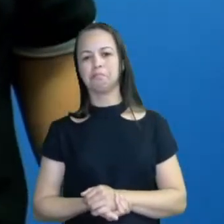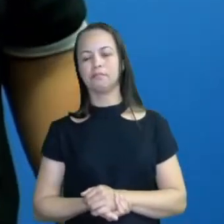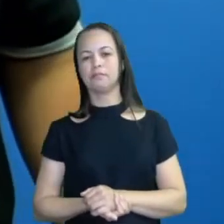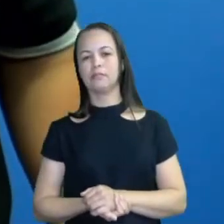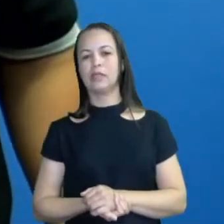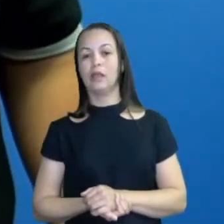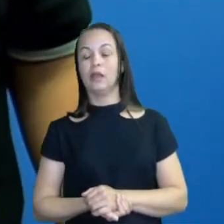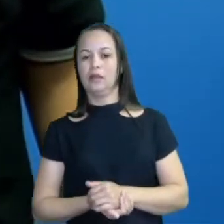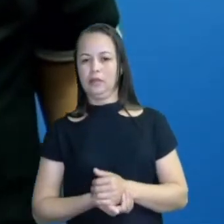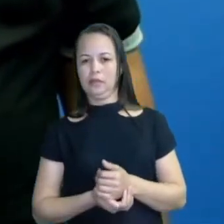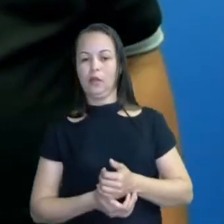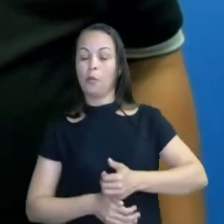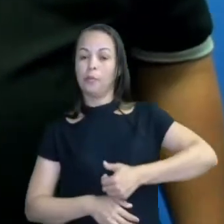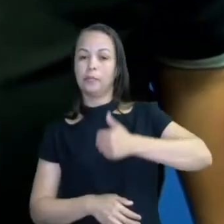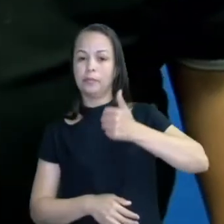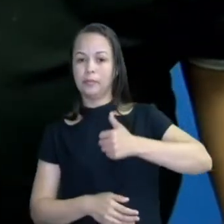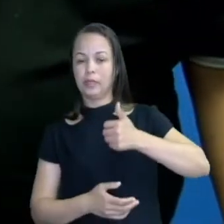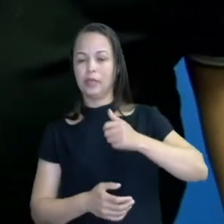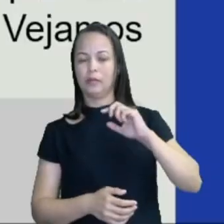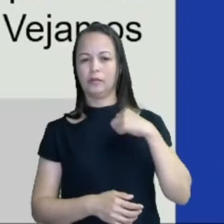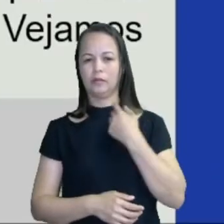Primeiramente, nós vamos